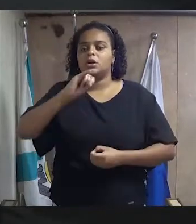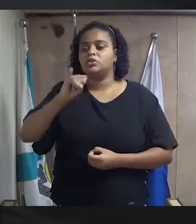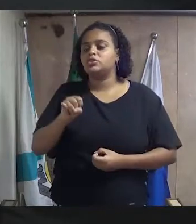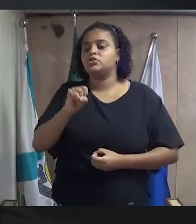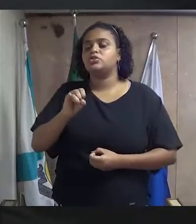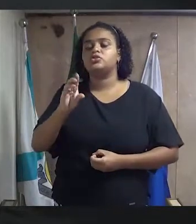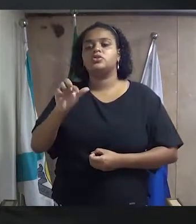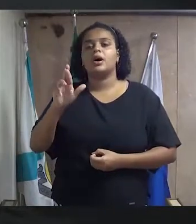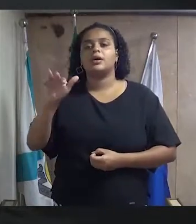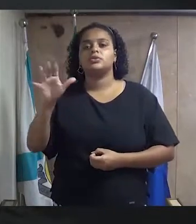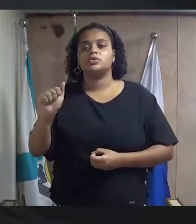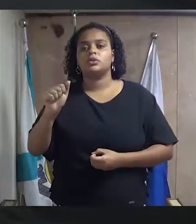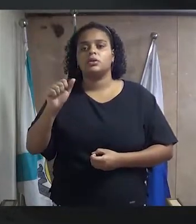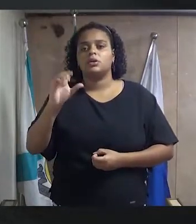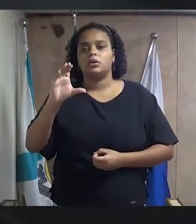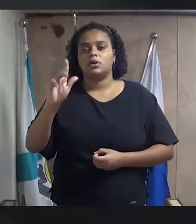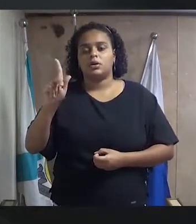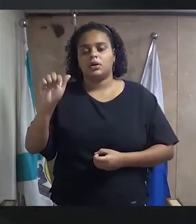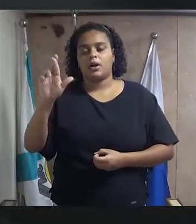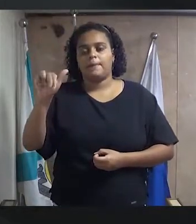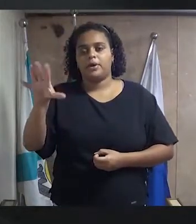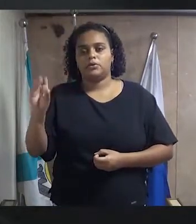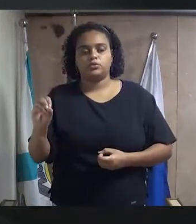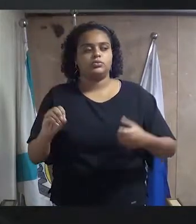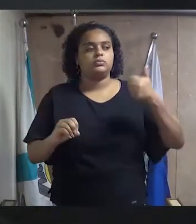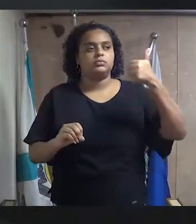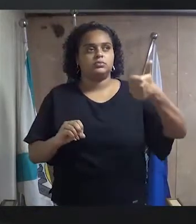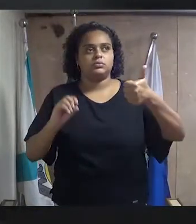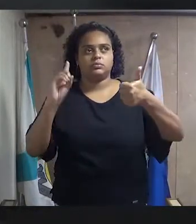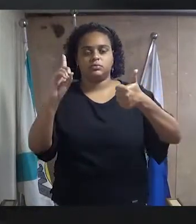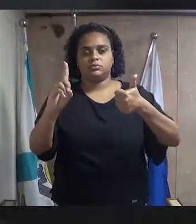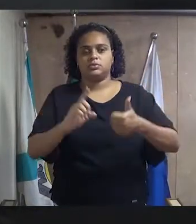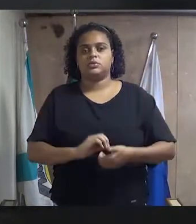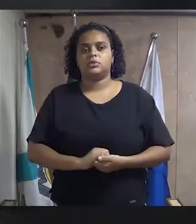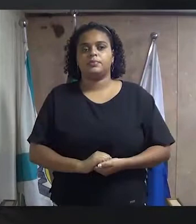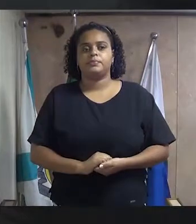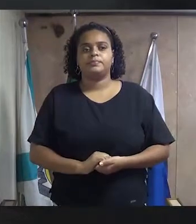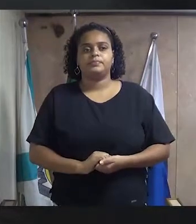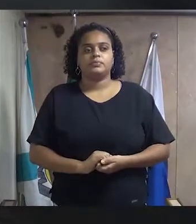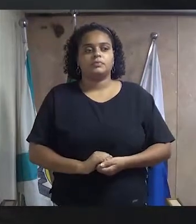Aramacho, primeiro distrito desse município.